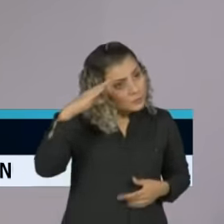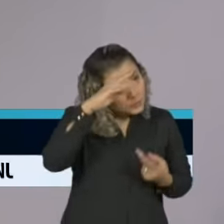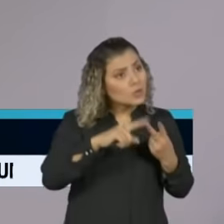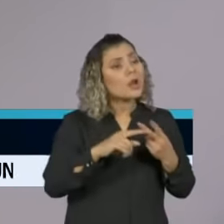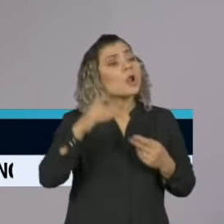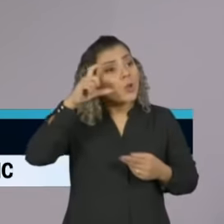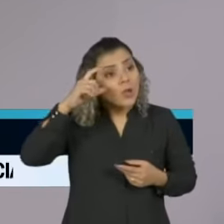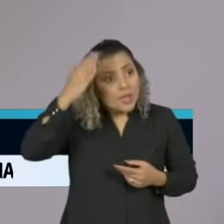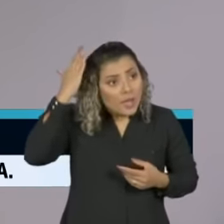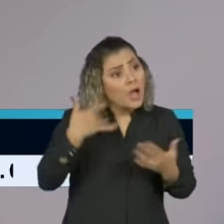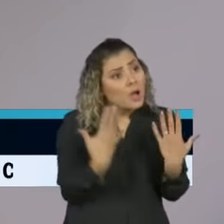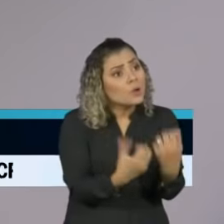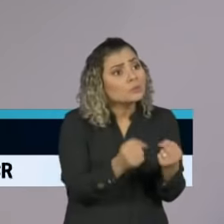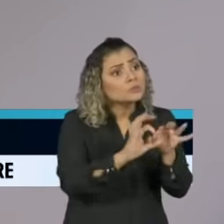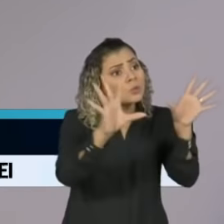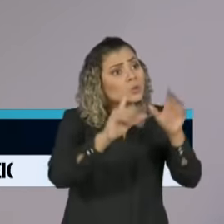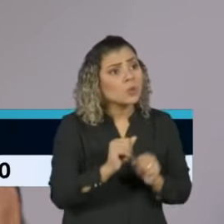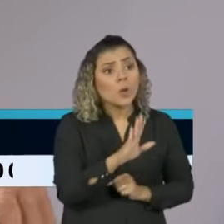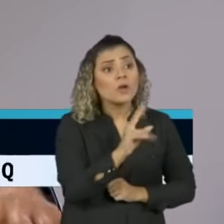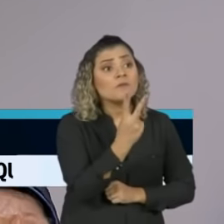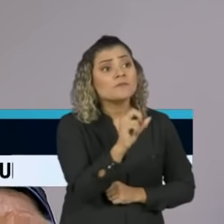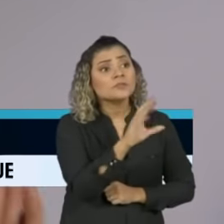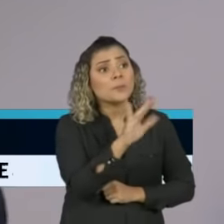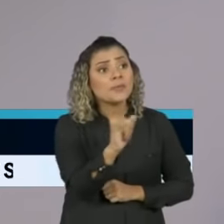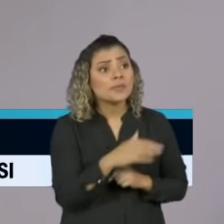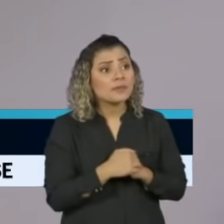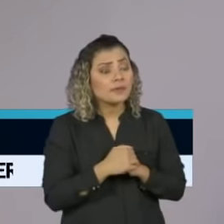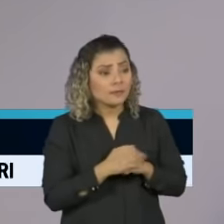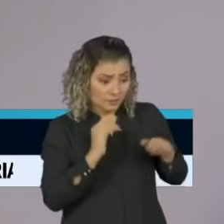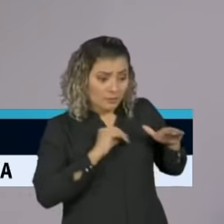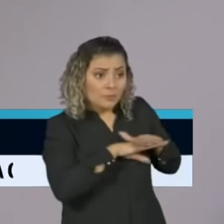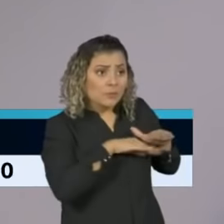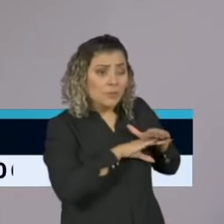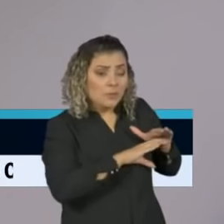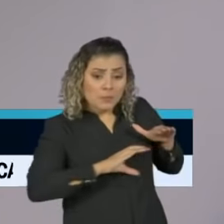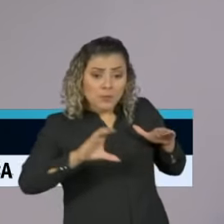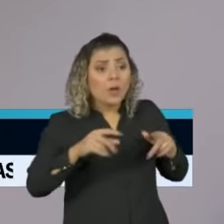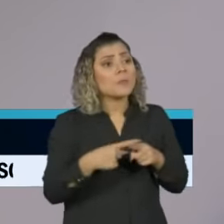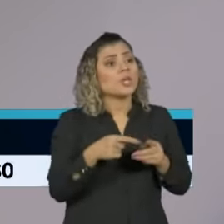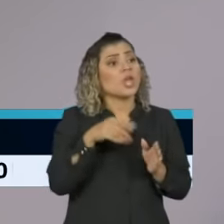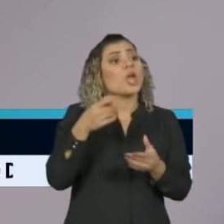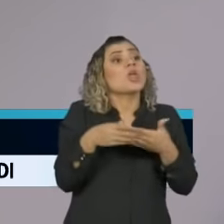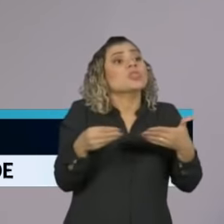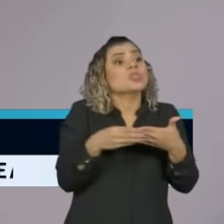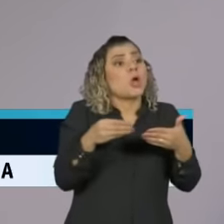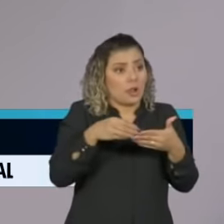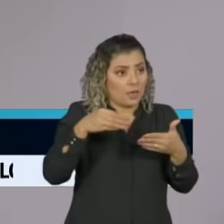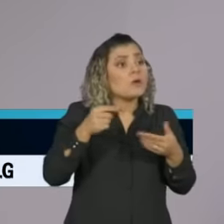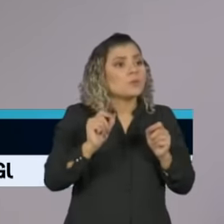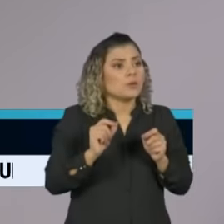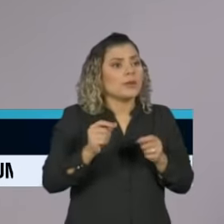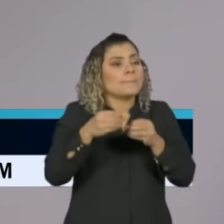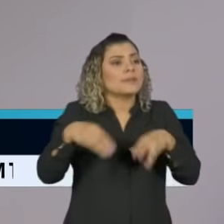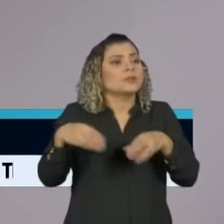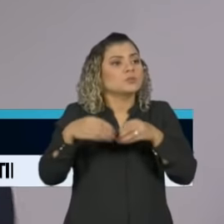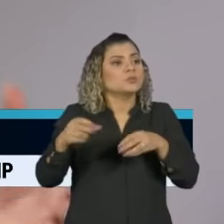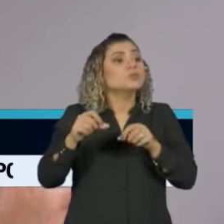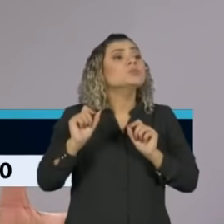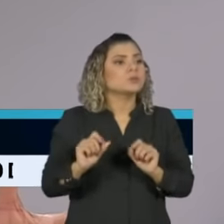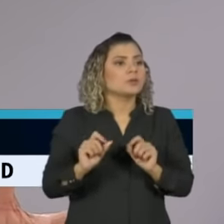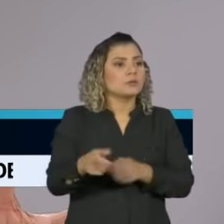autorizaram sacar dessas reservas 20 bilhões para equilibrar o dólar, porque o dólar estava trazendo prejuízo a quem? Aos exportadores? Não,